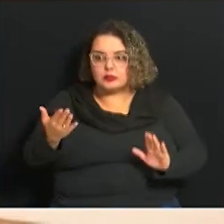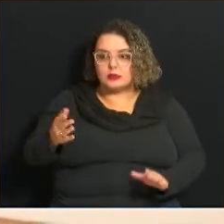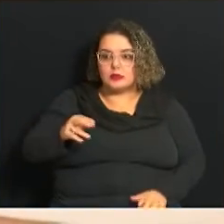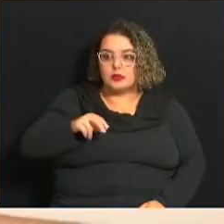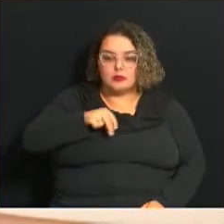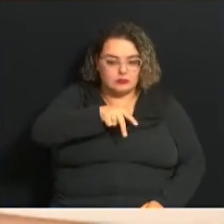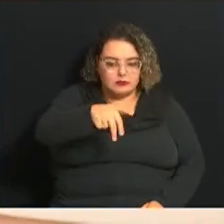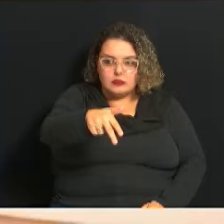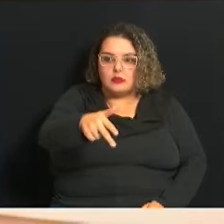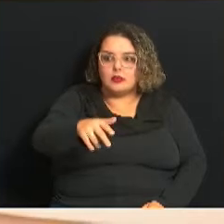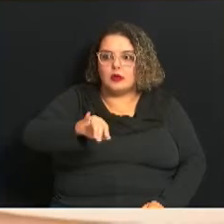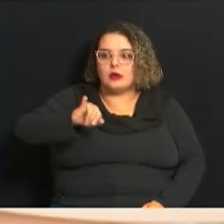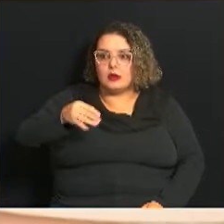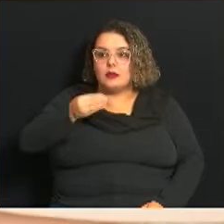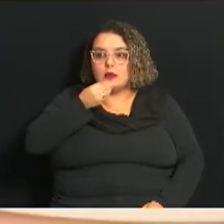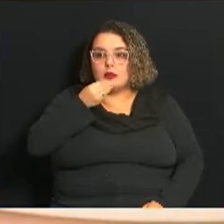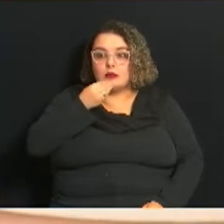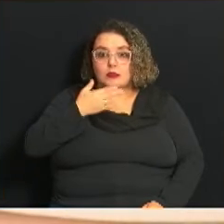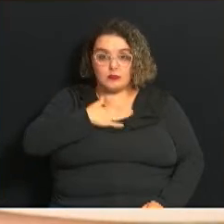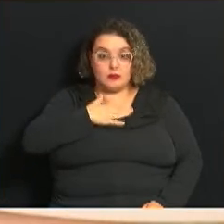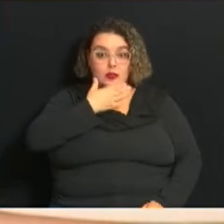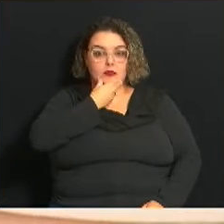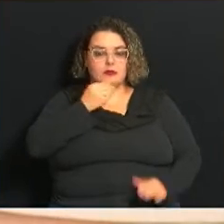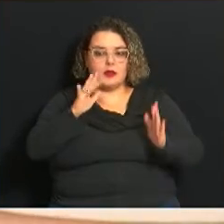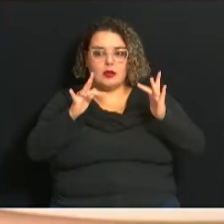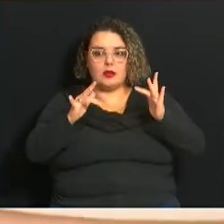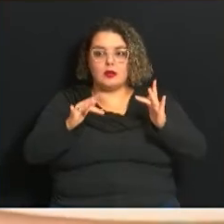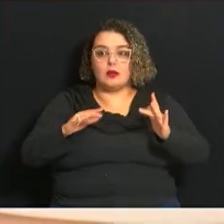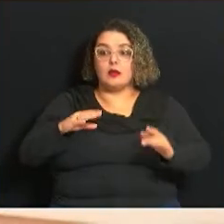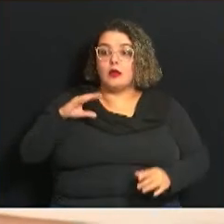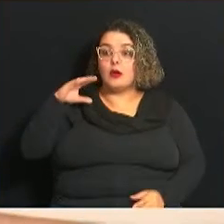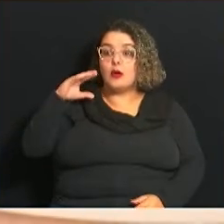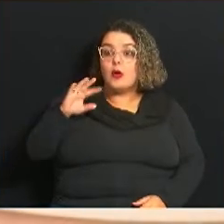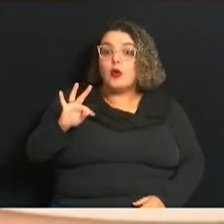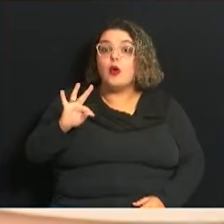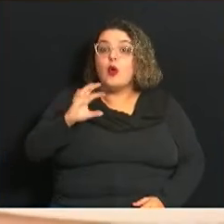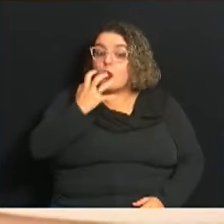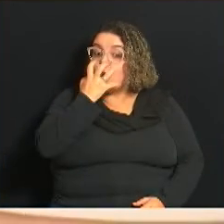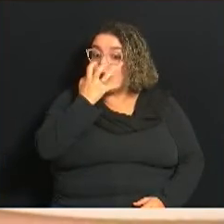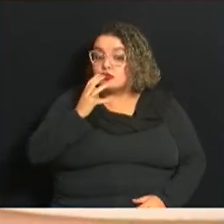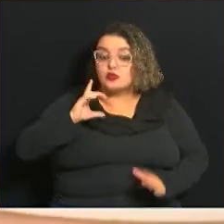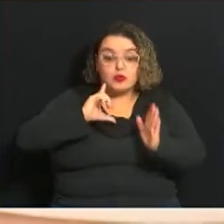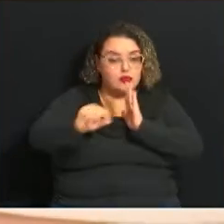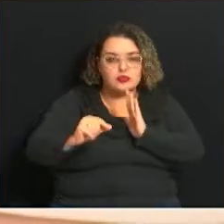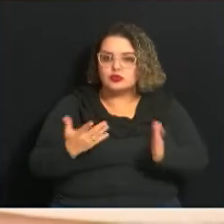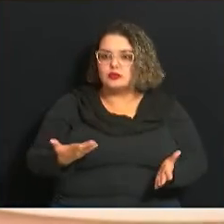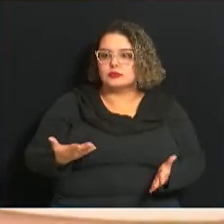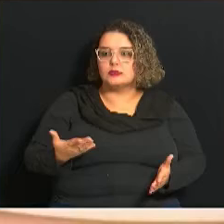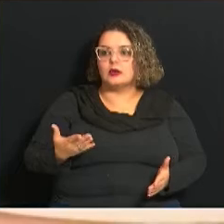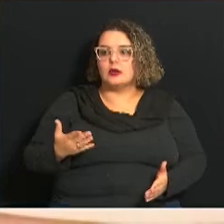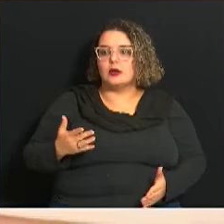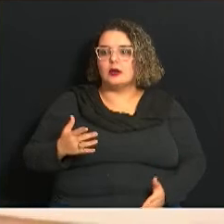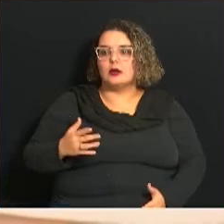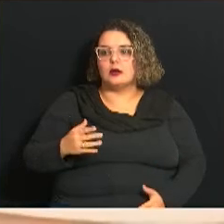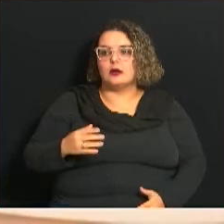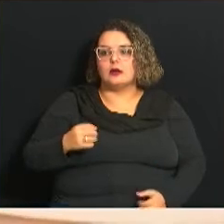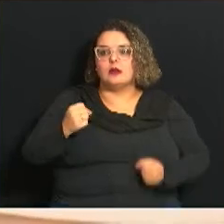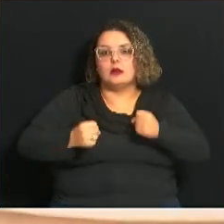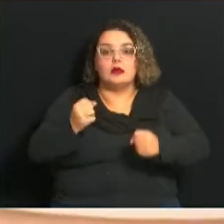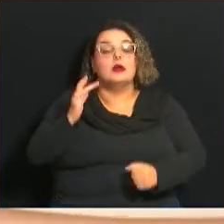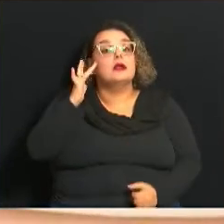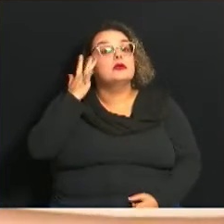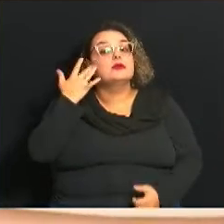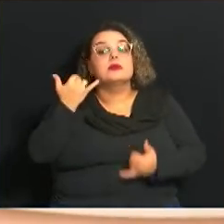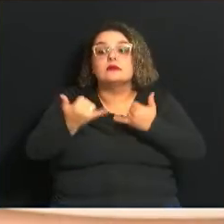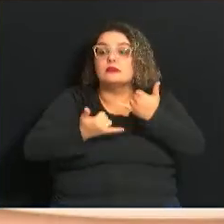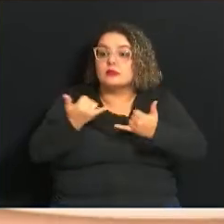já aproveitei e gritei Wesley, meu namorado, e falei, corre que o Thor tá correndo. E ele foi correndo atrás. Só que ele achou que era brincadeira. Ele